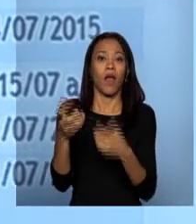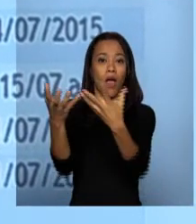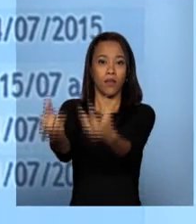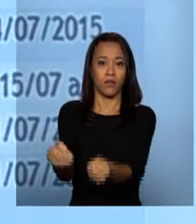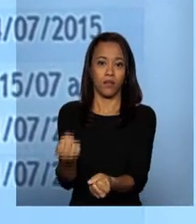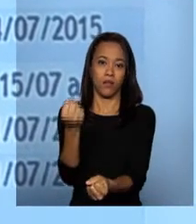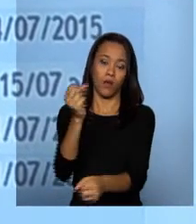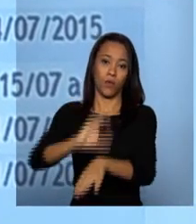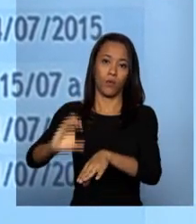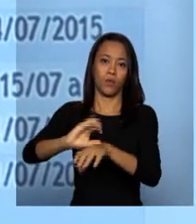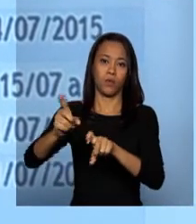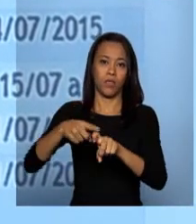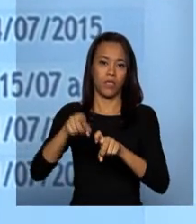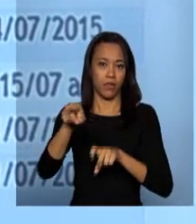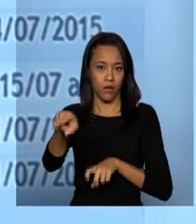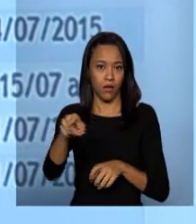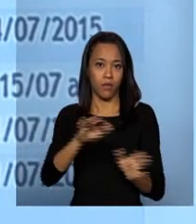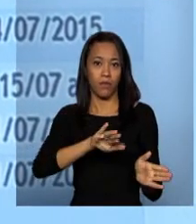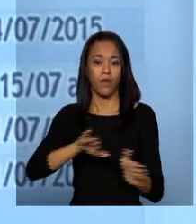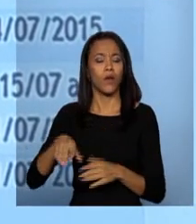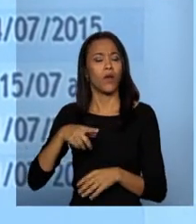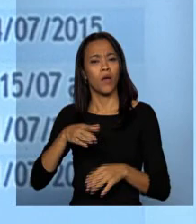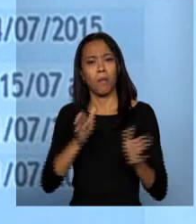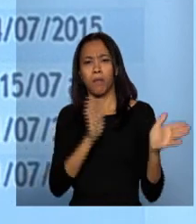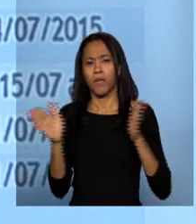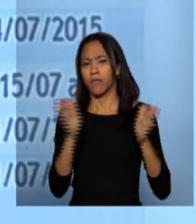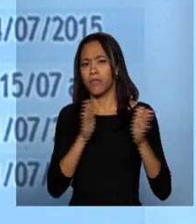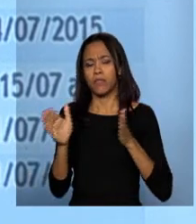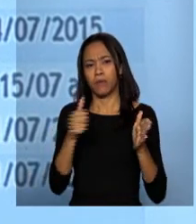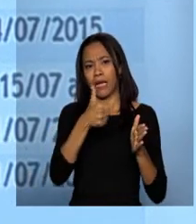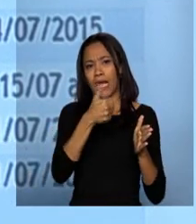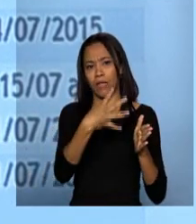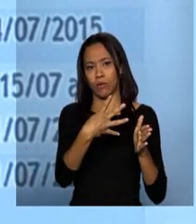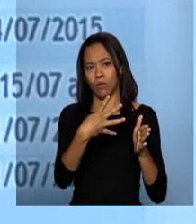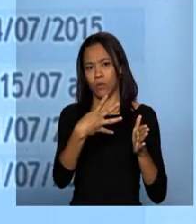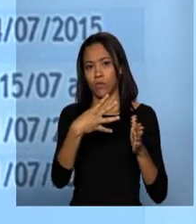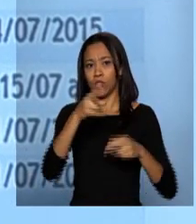curso. A previsão é que dia 14 de julho